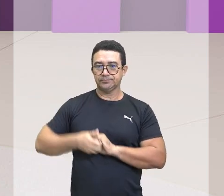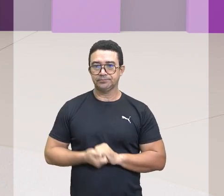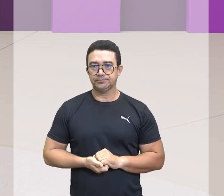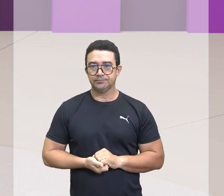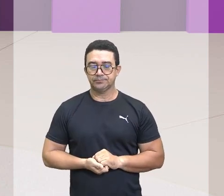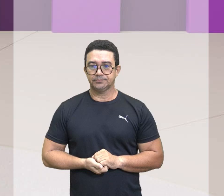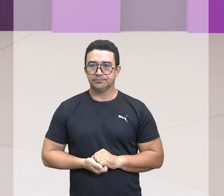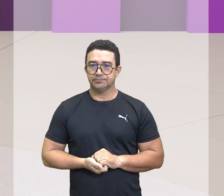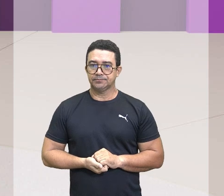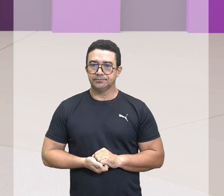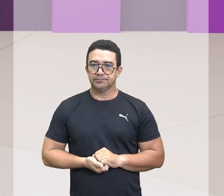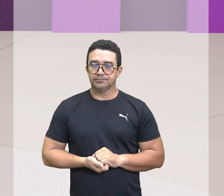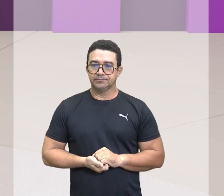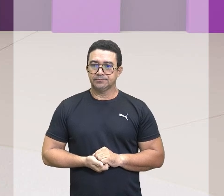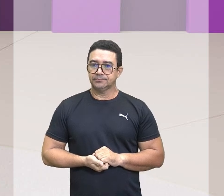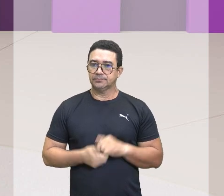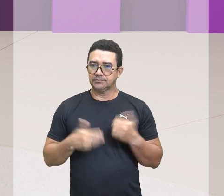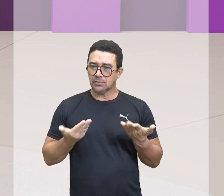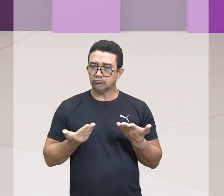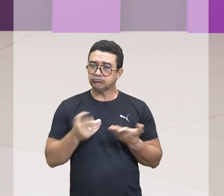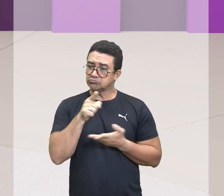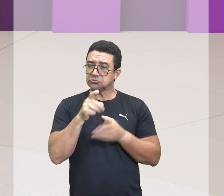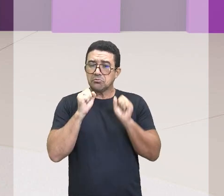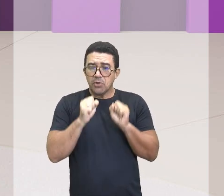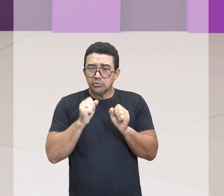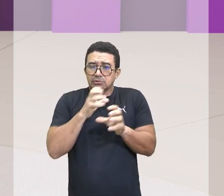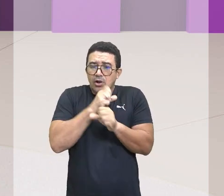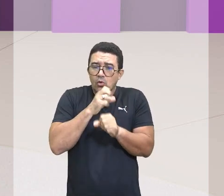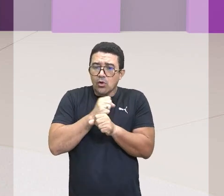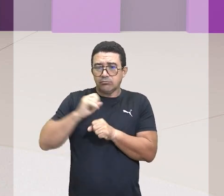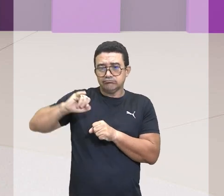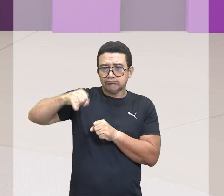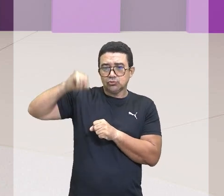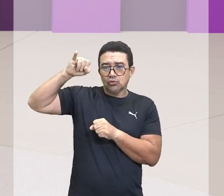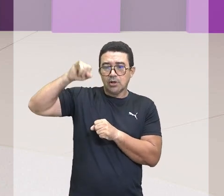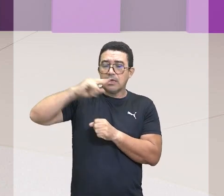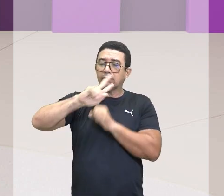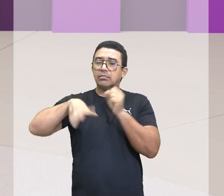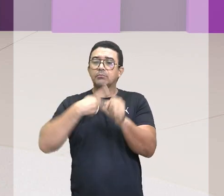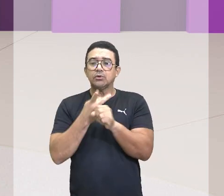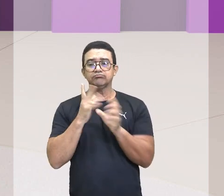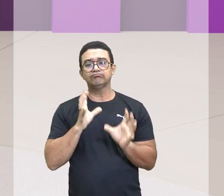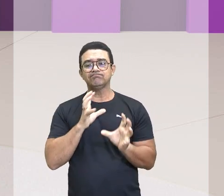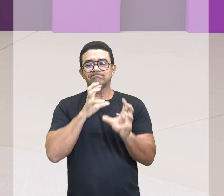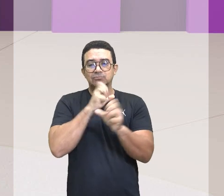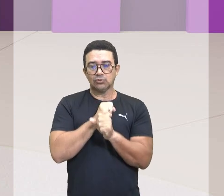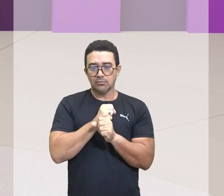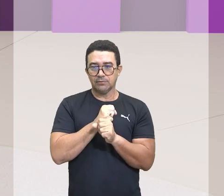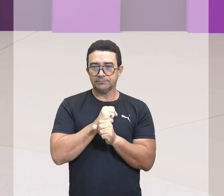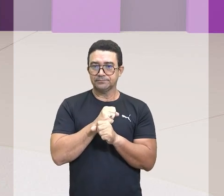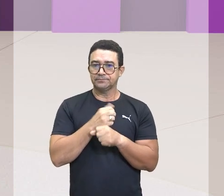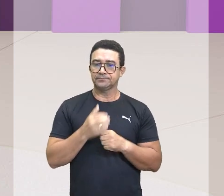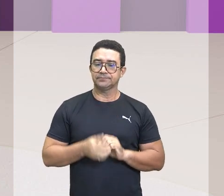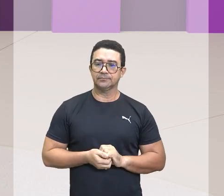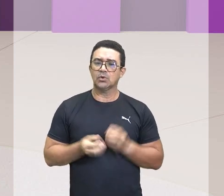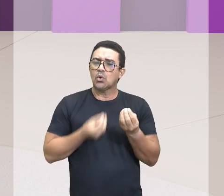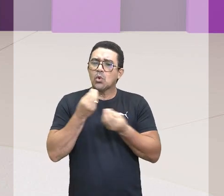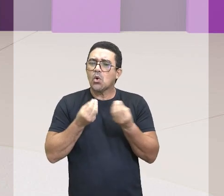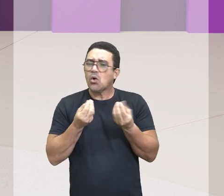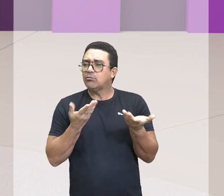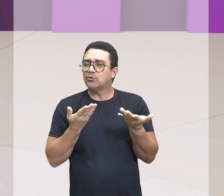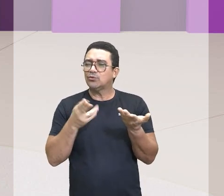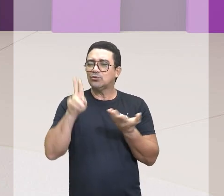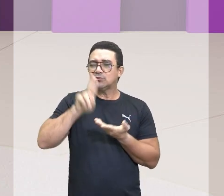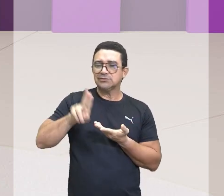aquela expressão, tá? Então, você pode aí calcular os juros, depois só fazer a soma. Tudo bem? Como a gente pode aplicar